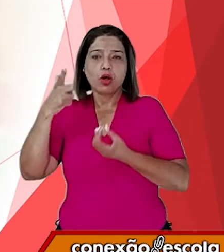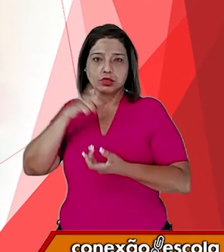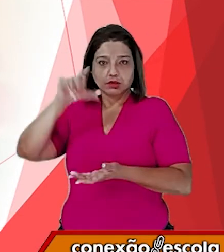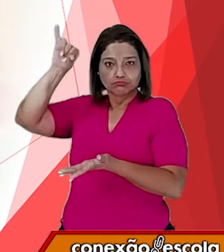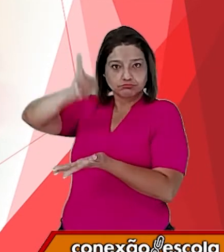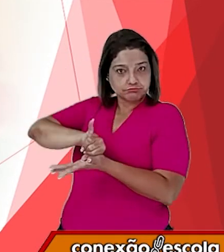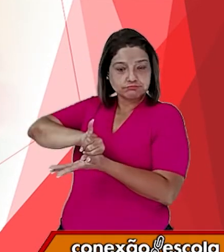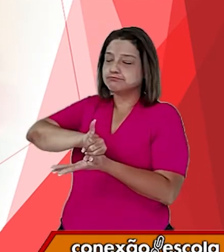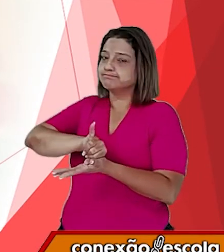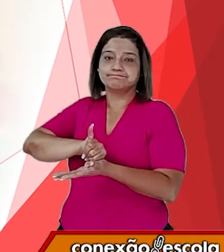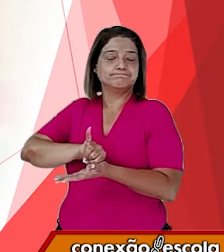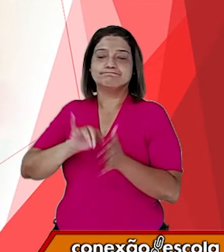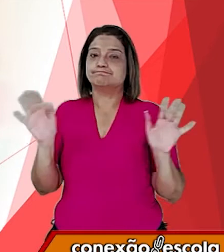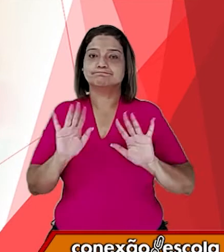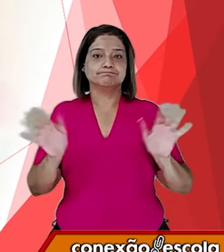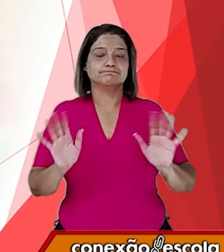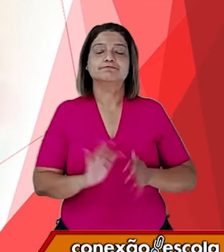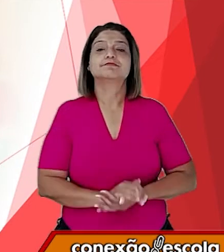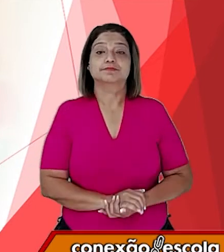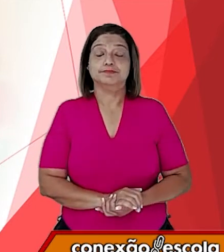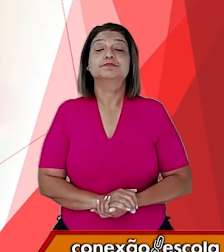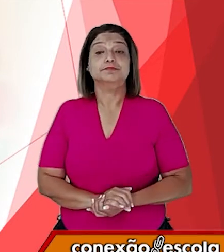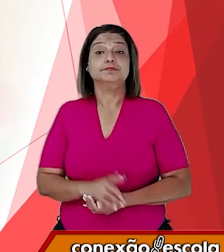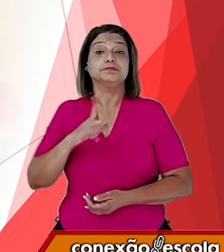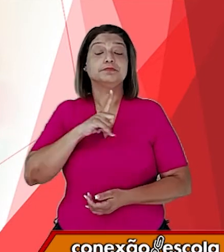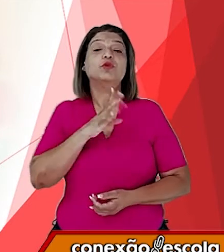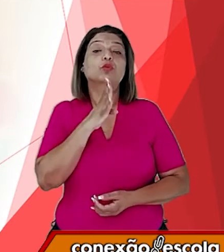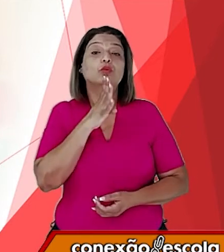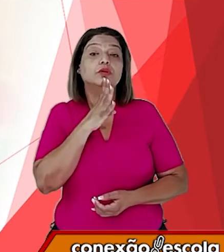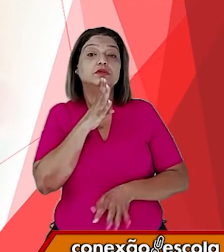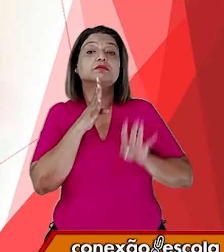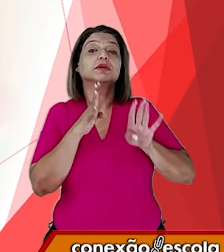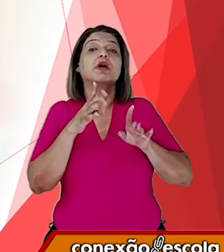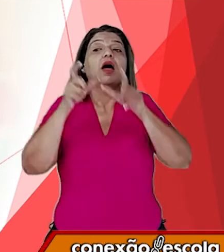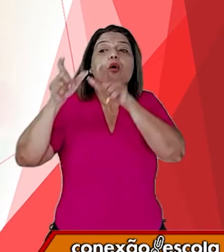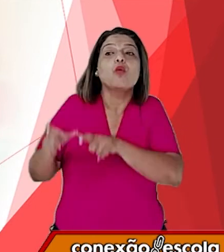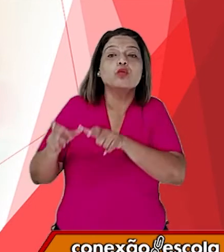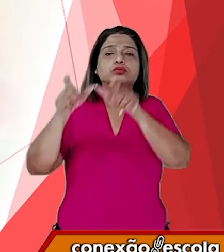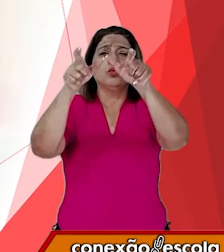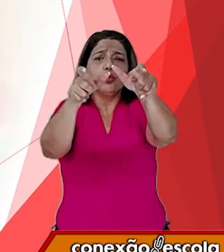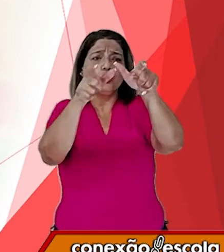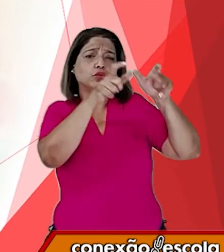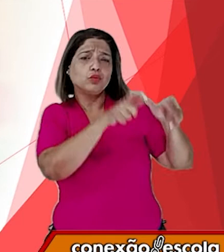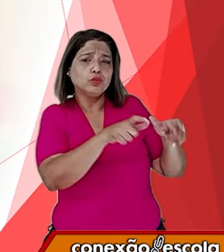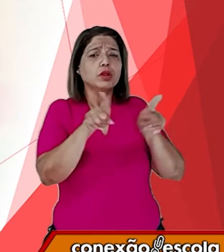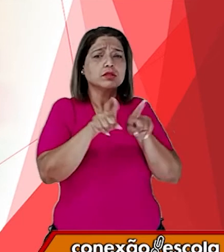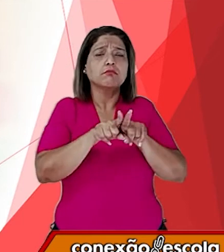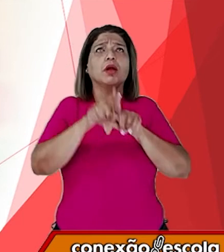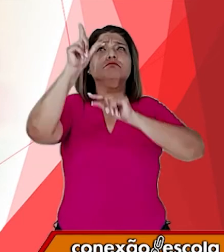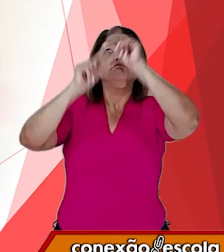para identificar os pontos cardeais. O conhecimento da posição de determinadas estrelas